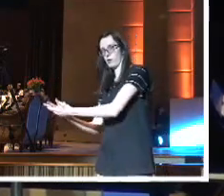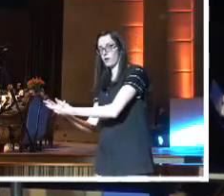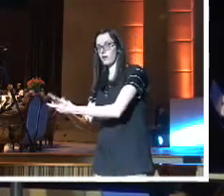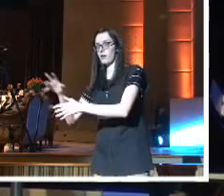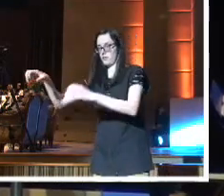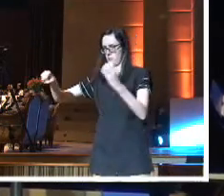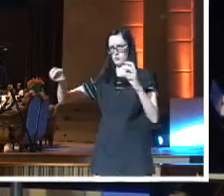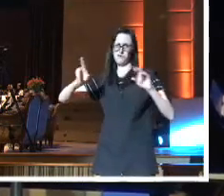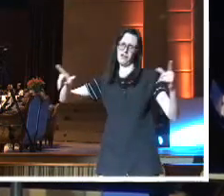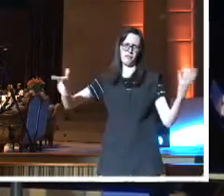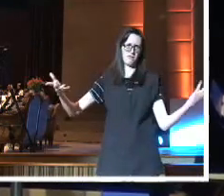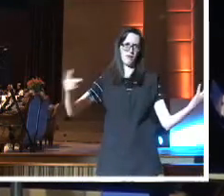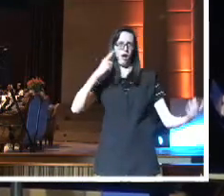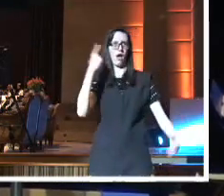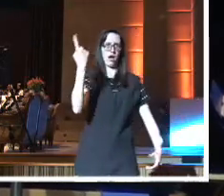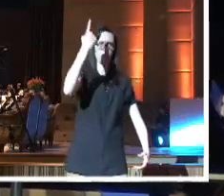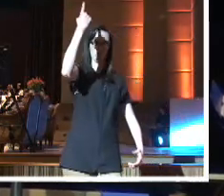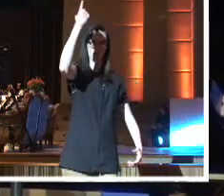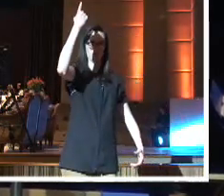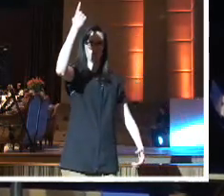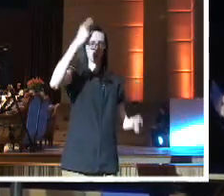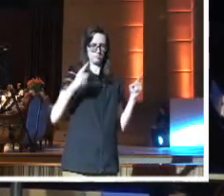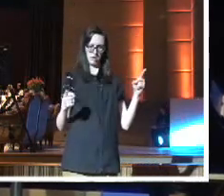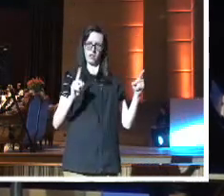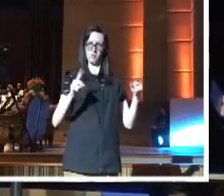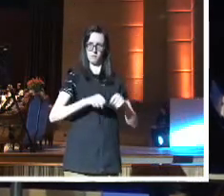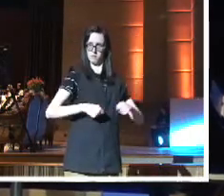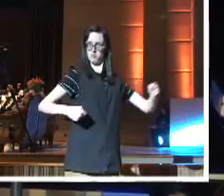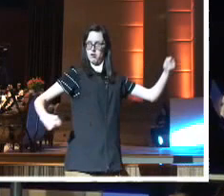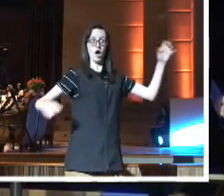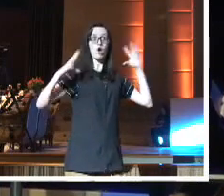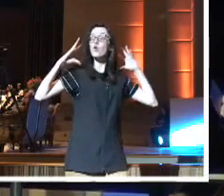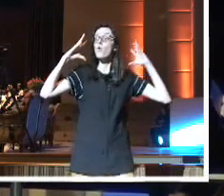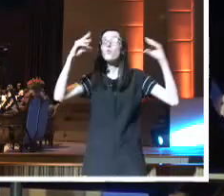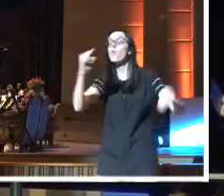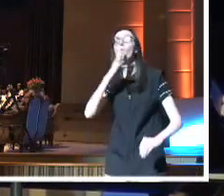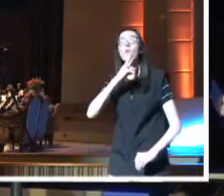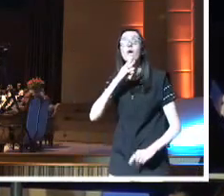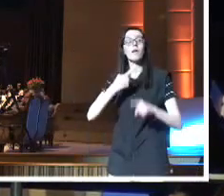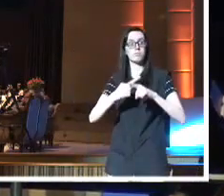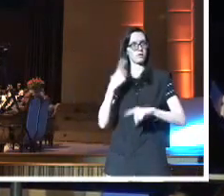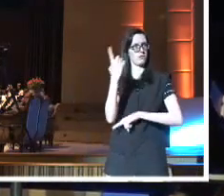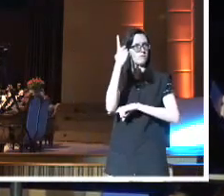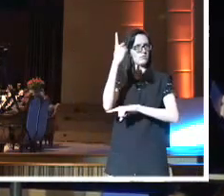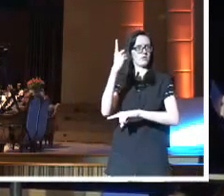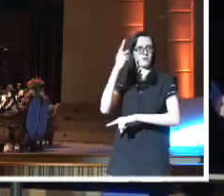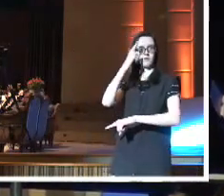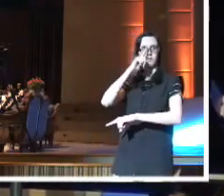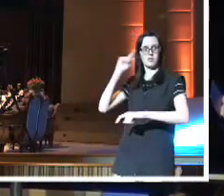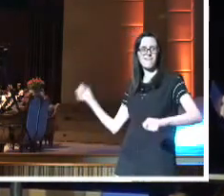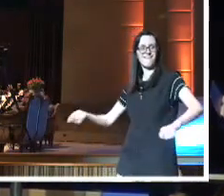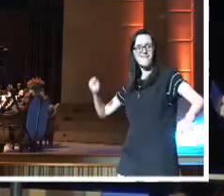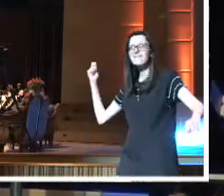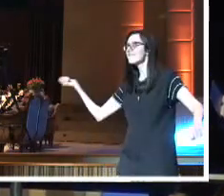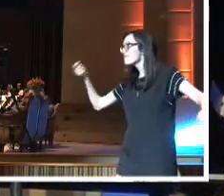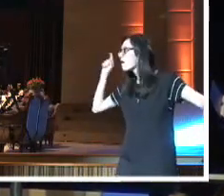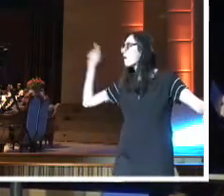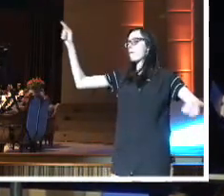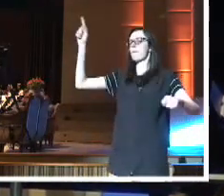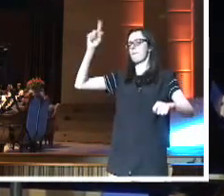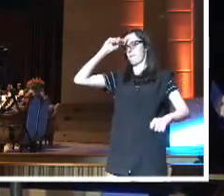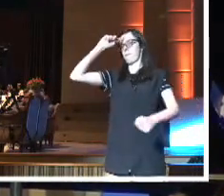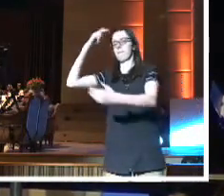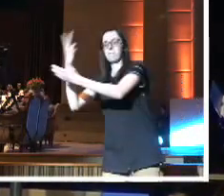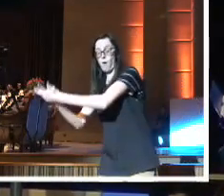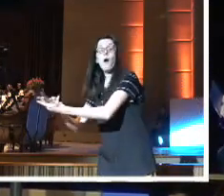espada diferenciada pelo tamanho, por tudo, e todo mundo conhecia, porque ele era o herói daquele lugar. Então, assim que ele